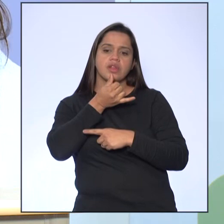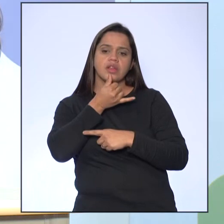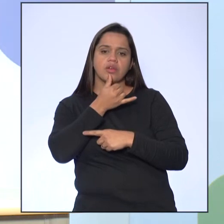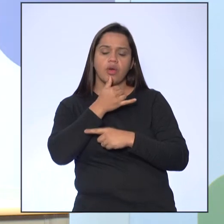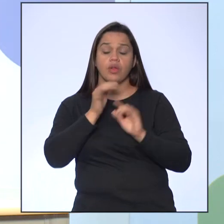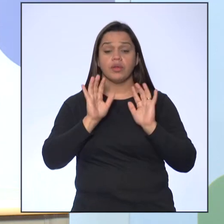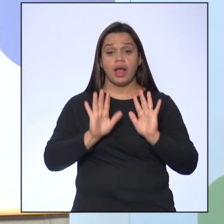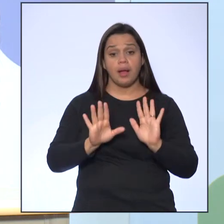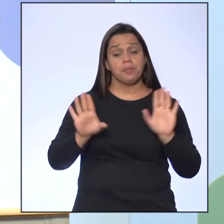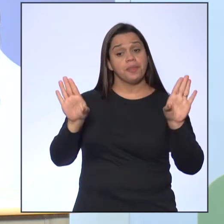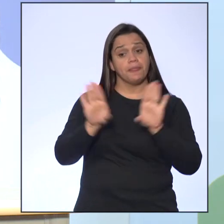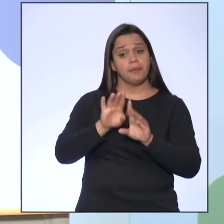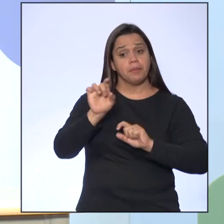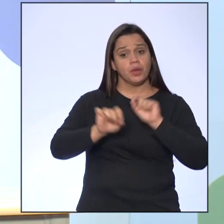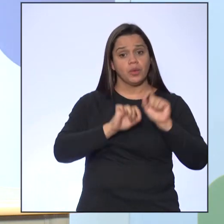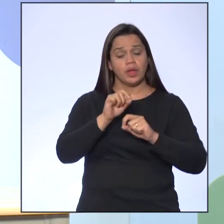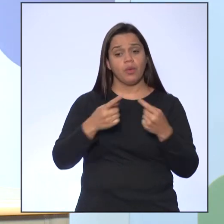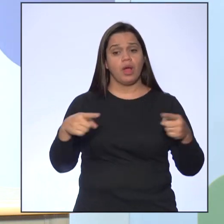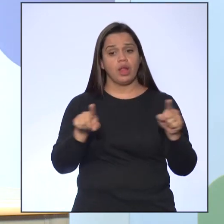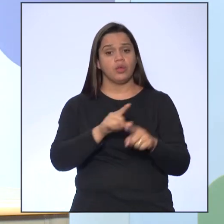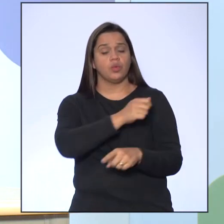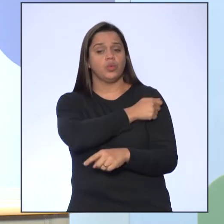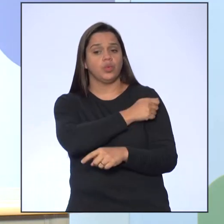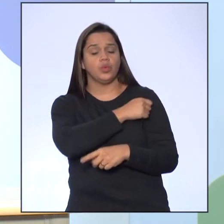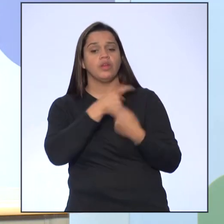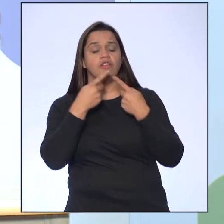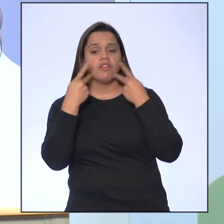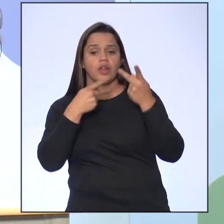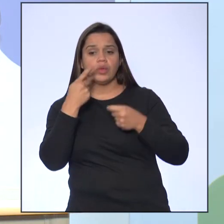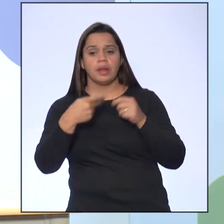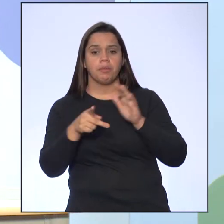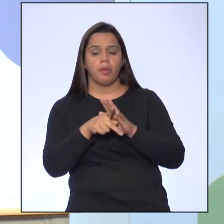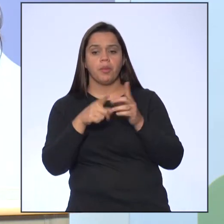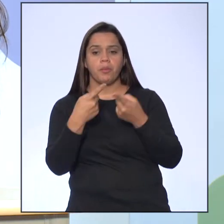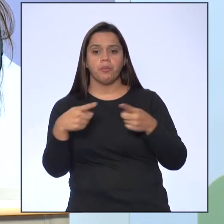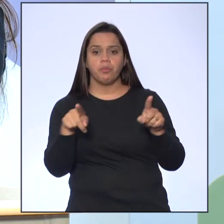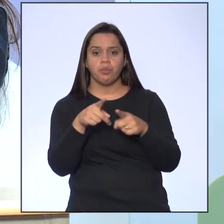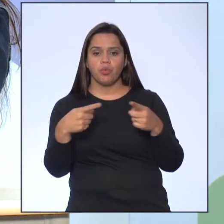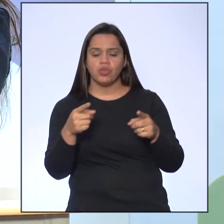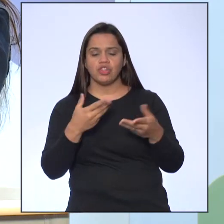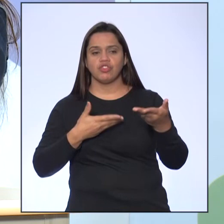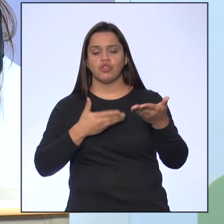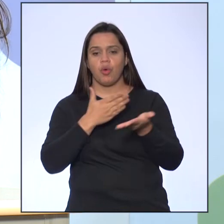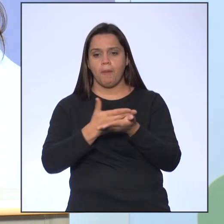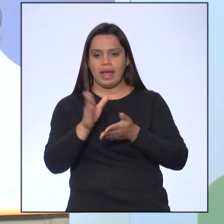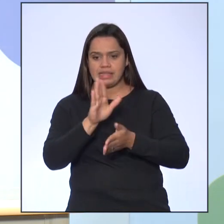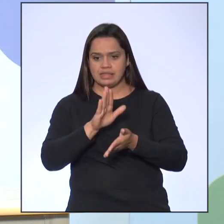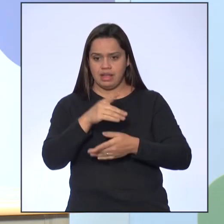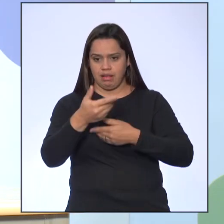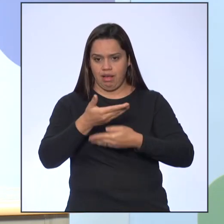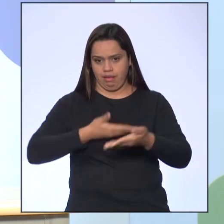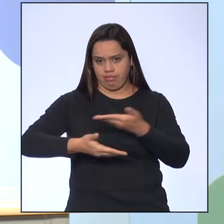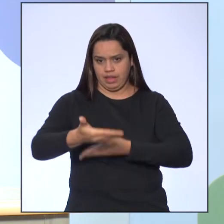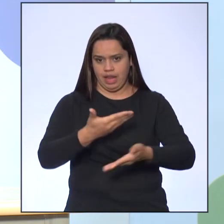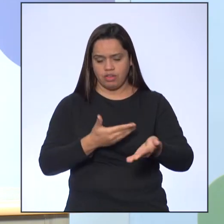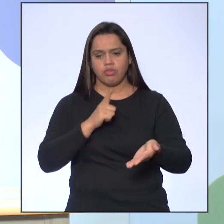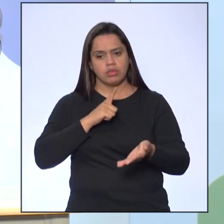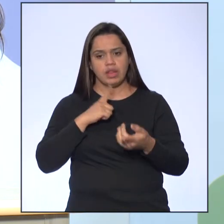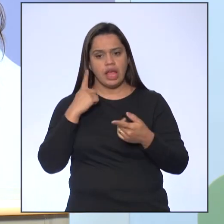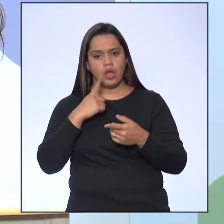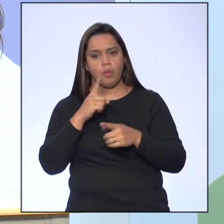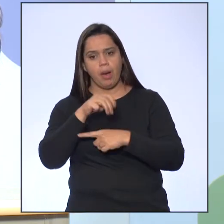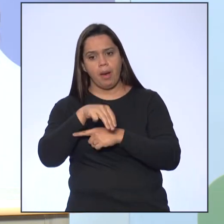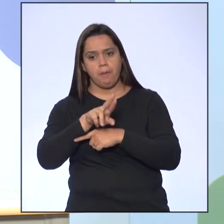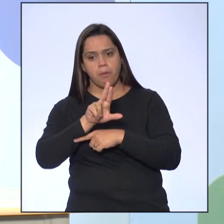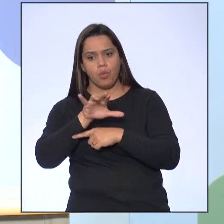fundo que toca quando a gente está fazendo essa interação no chat. Tá? Então, eles estão perguntando que tipo de toque é esse, né? Estão